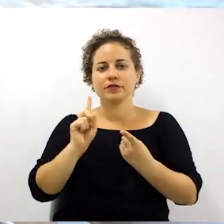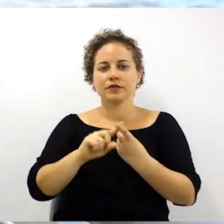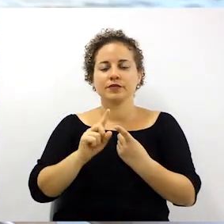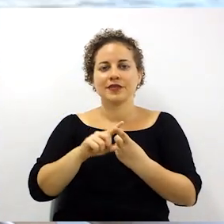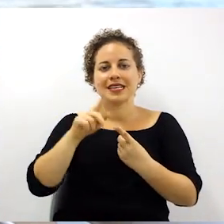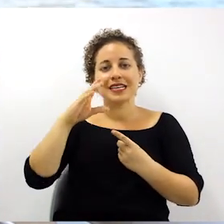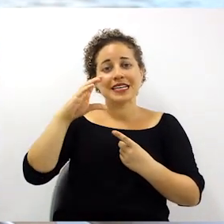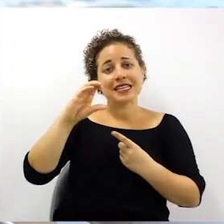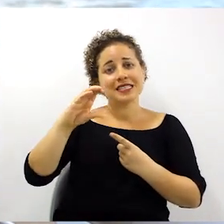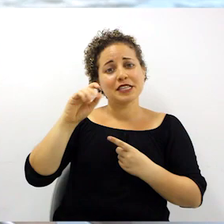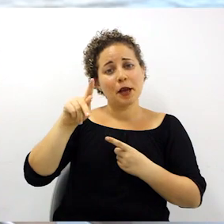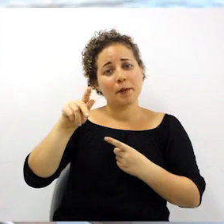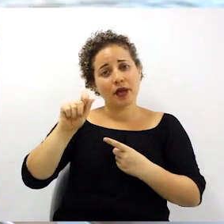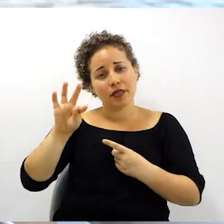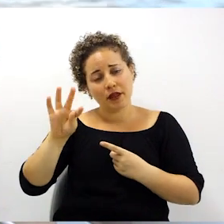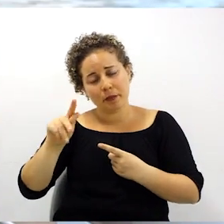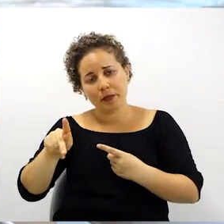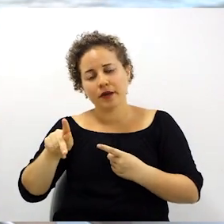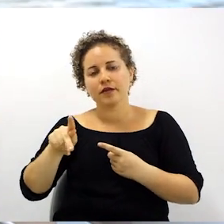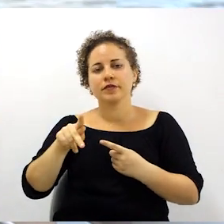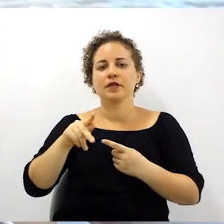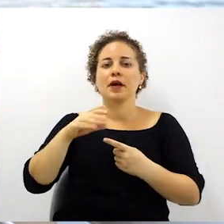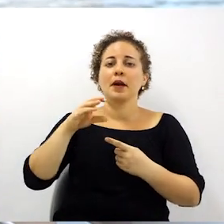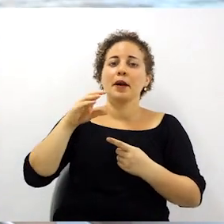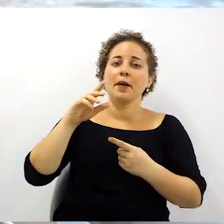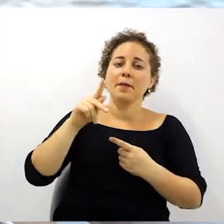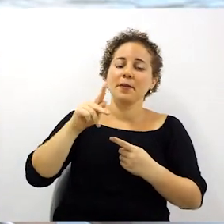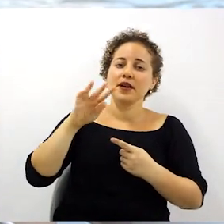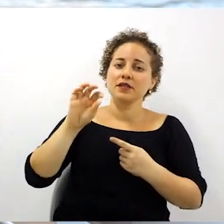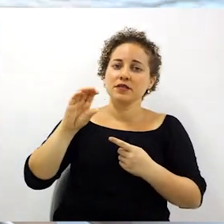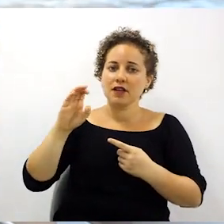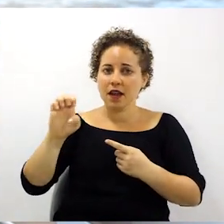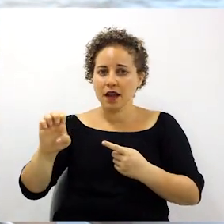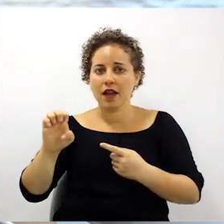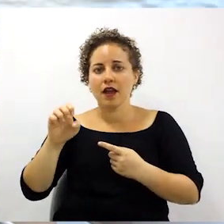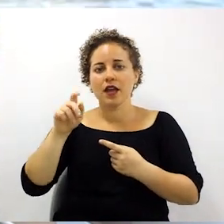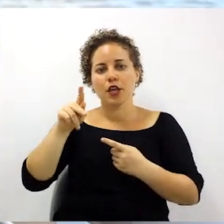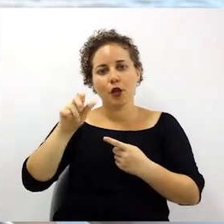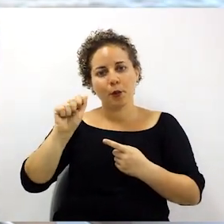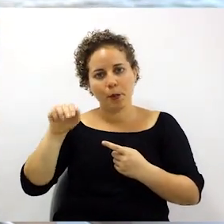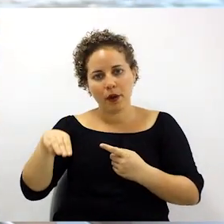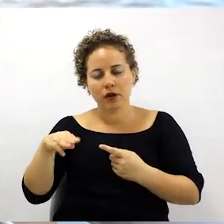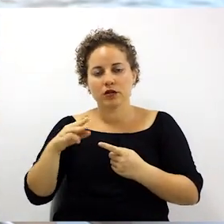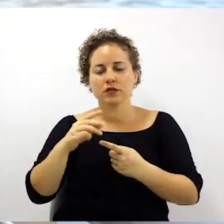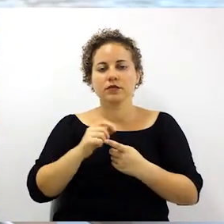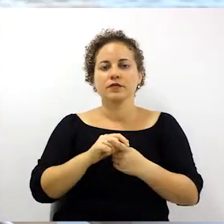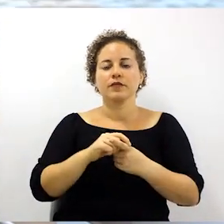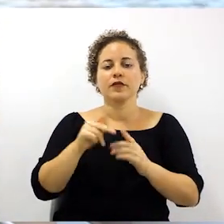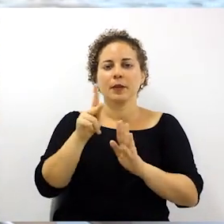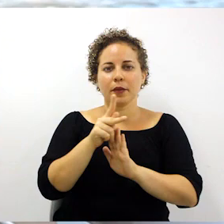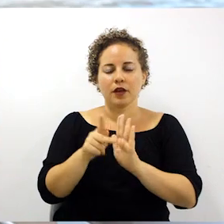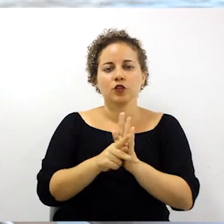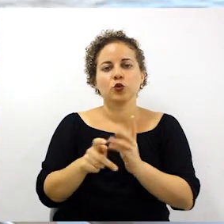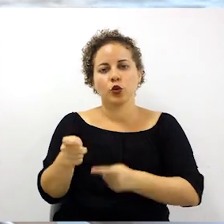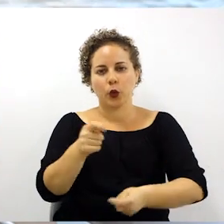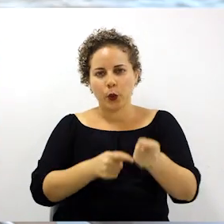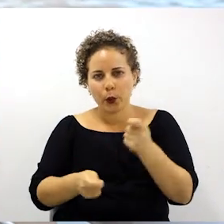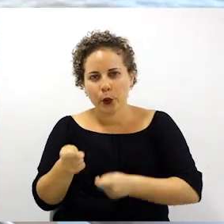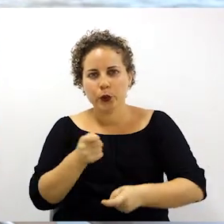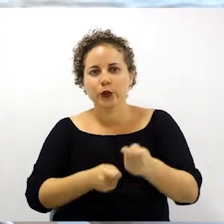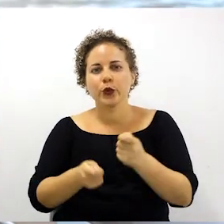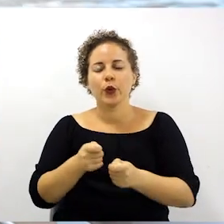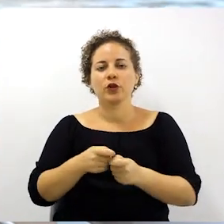da CEPATP. Eu quero falar ainda sobre o PCE e o PAN. Nós temos o PCE, o Plano de Controle de Emergência.